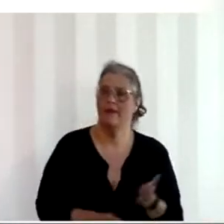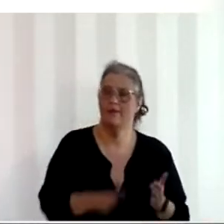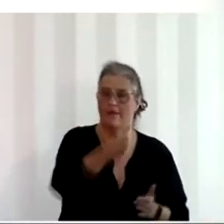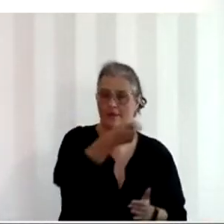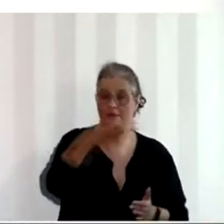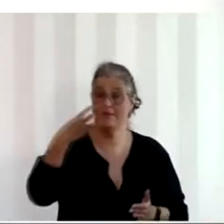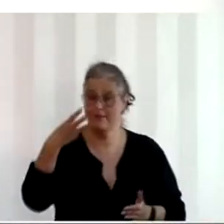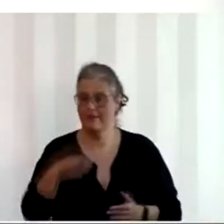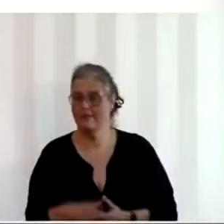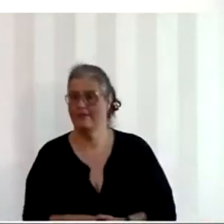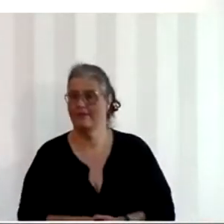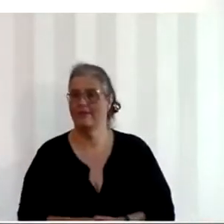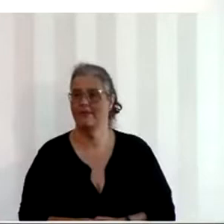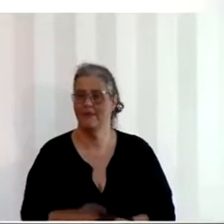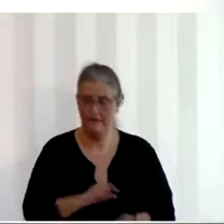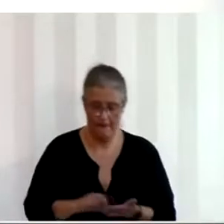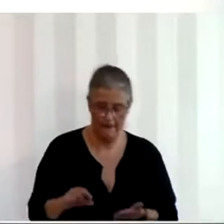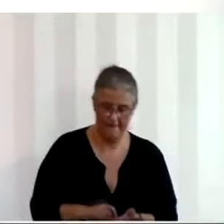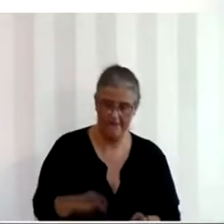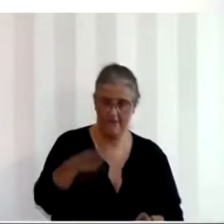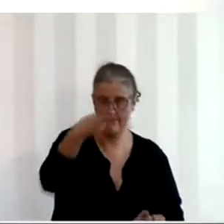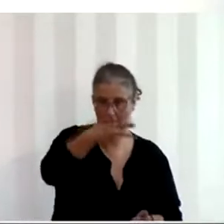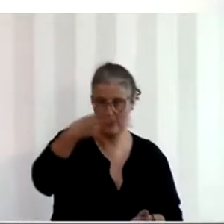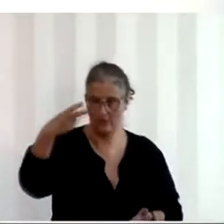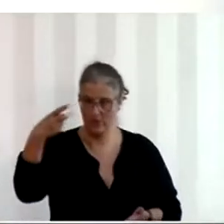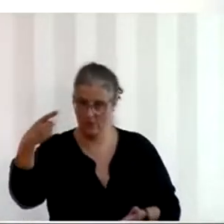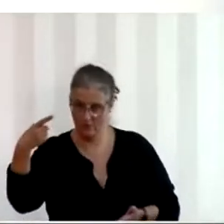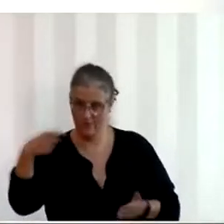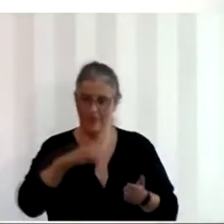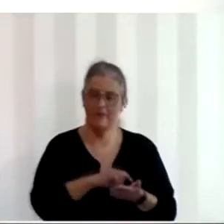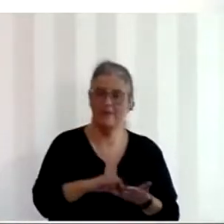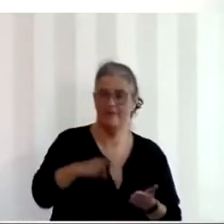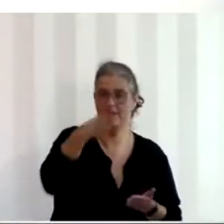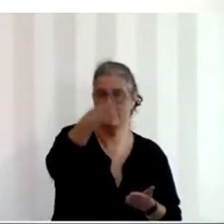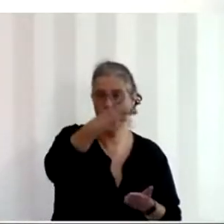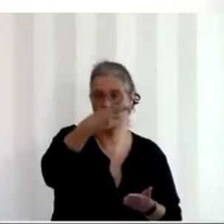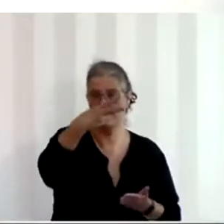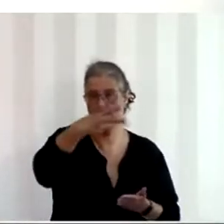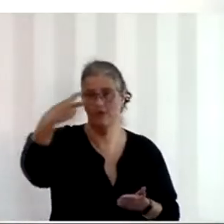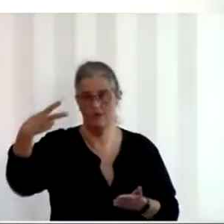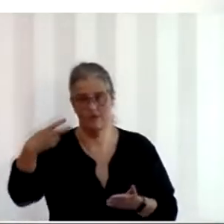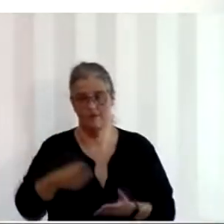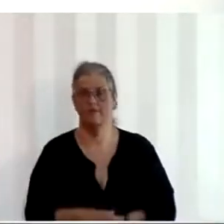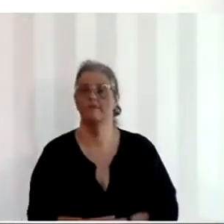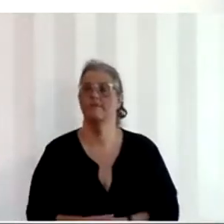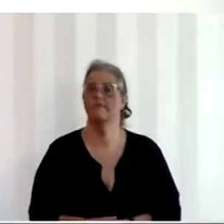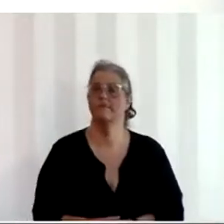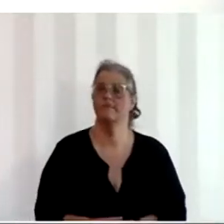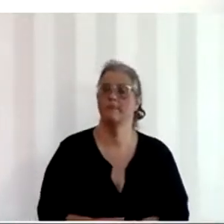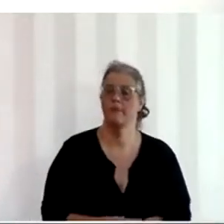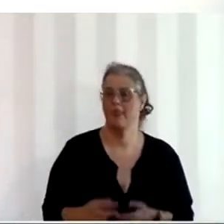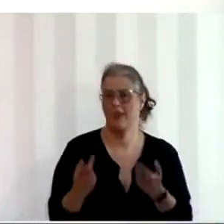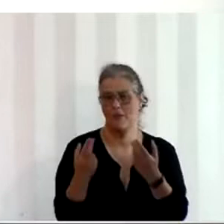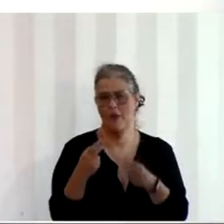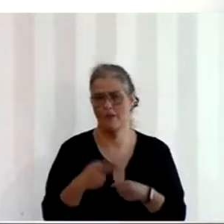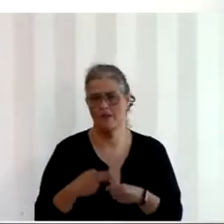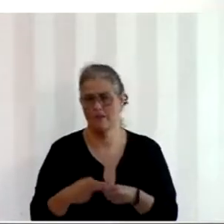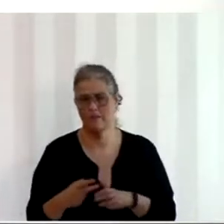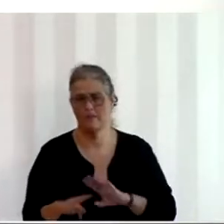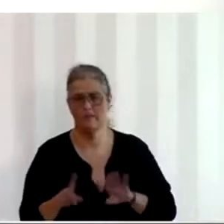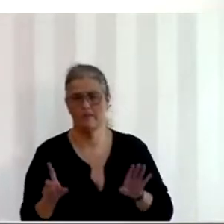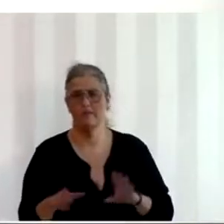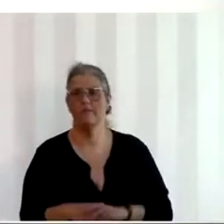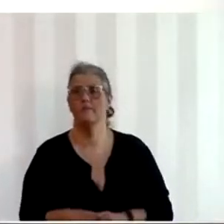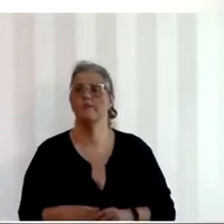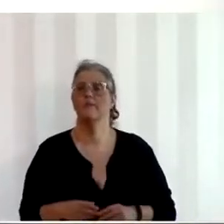Senhor nos fala ali nos versos 21 e 22, sobre esse mesmo episódio que eu acabei de ler em Números 9.